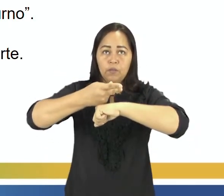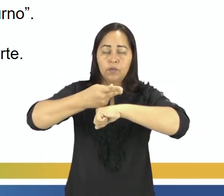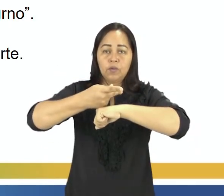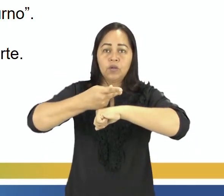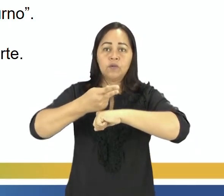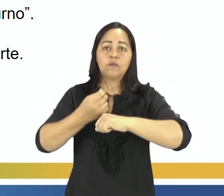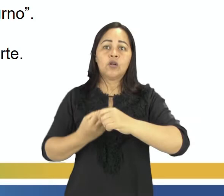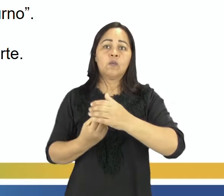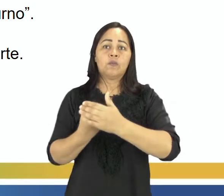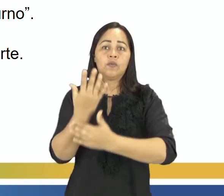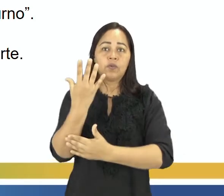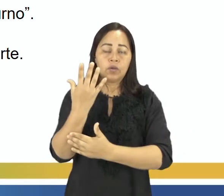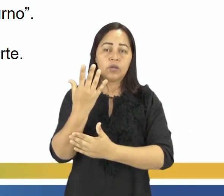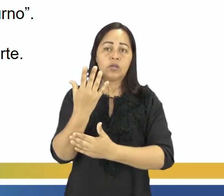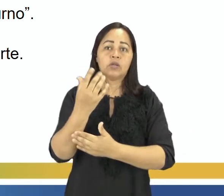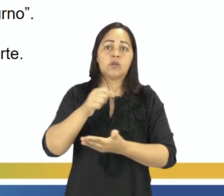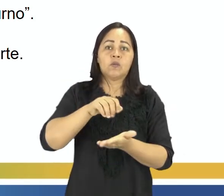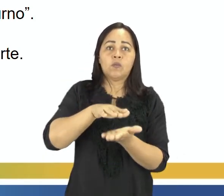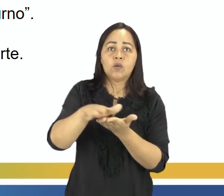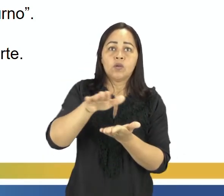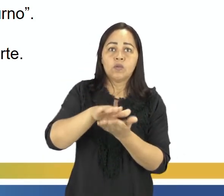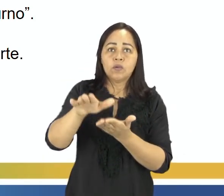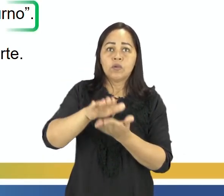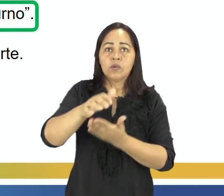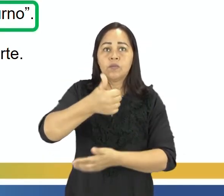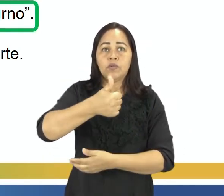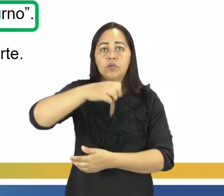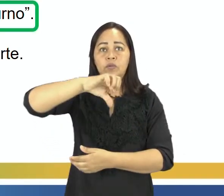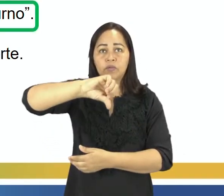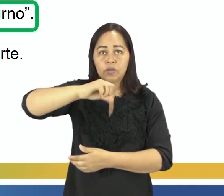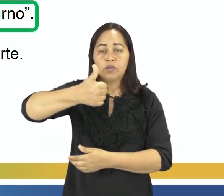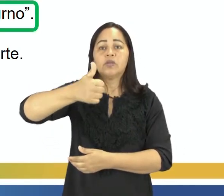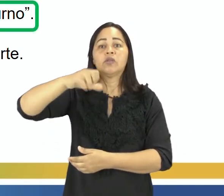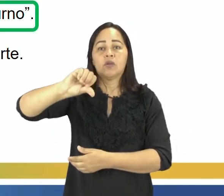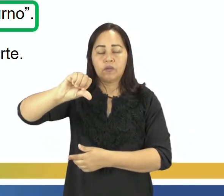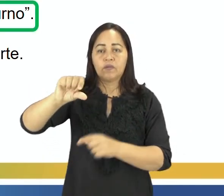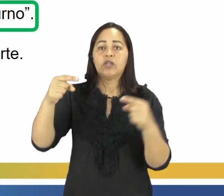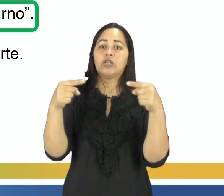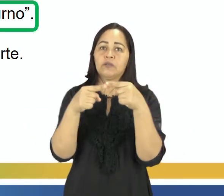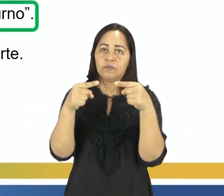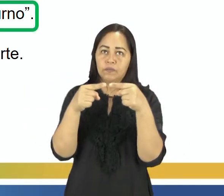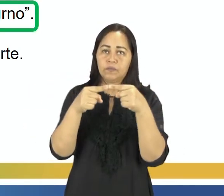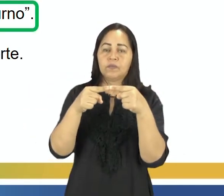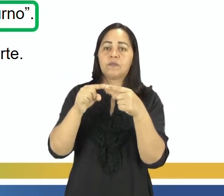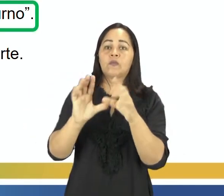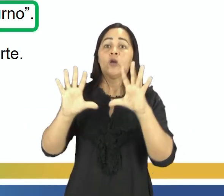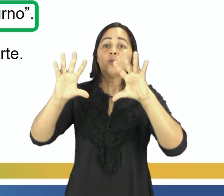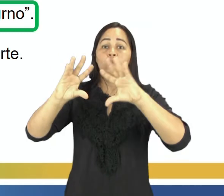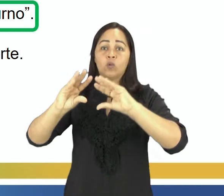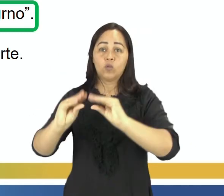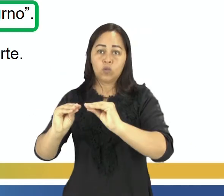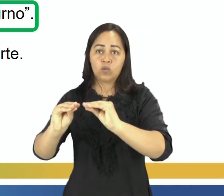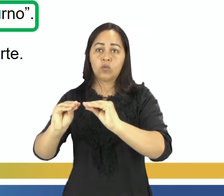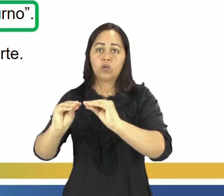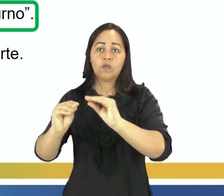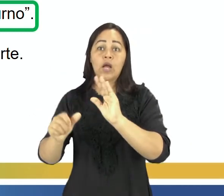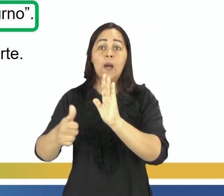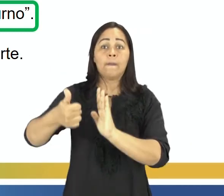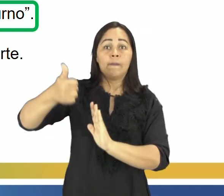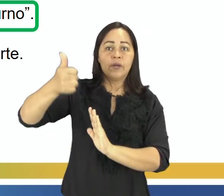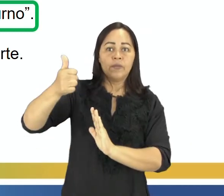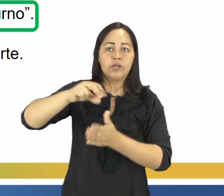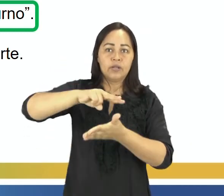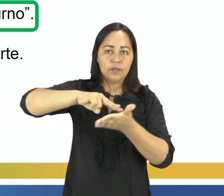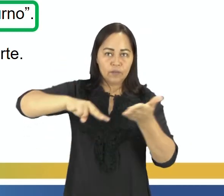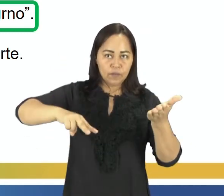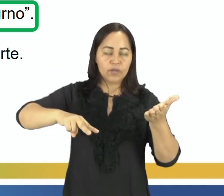em 1919 chamado Nocturno. Verdadeiro. Nocturno foi a obra que nós fizemos a leitura